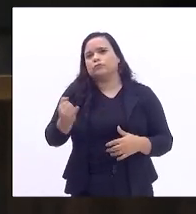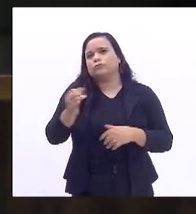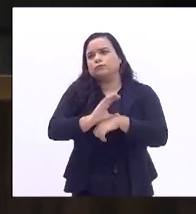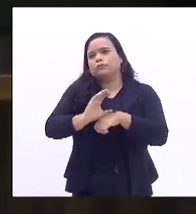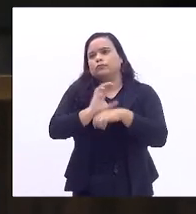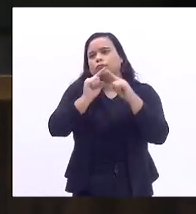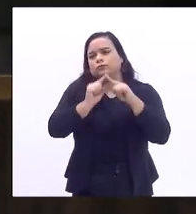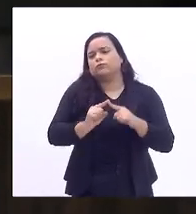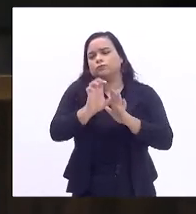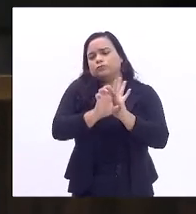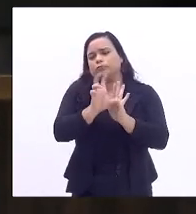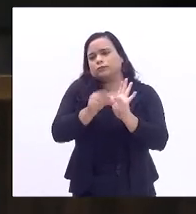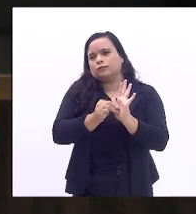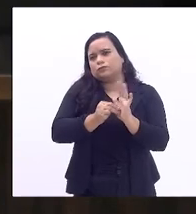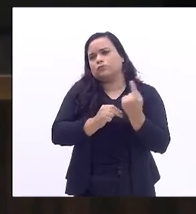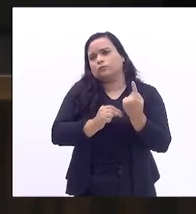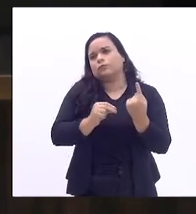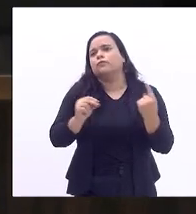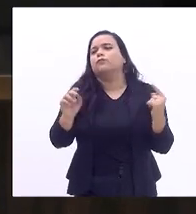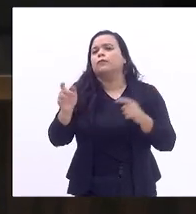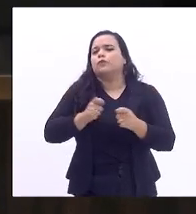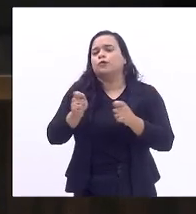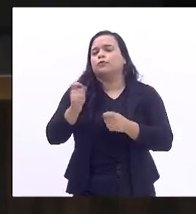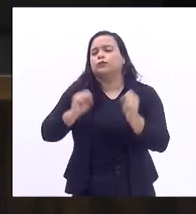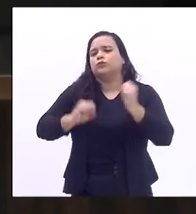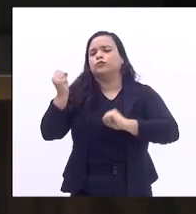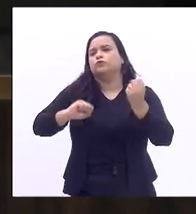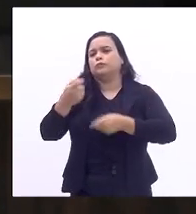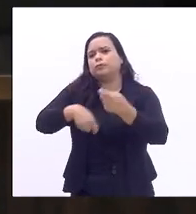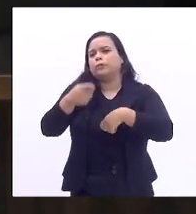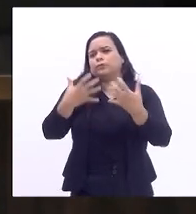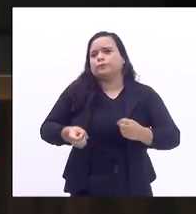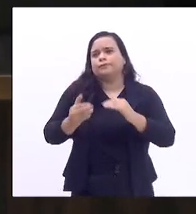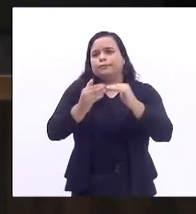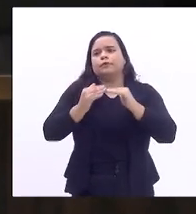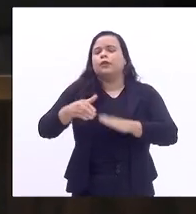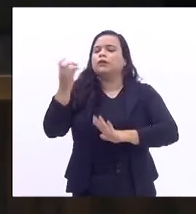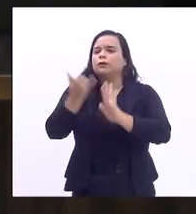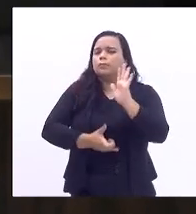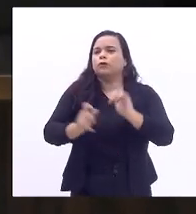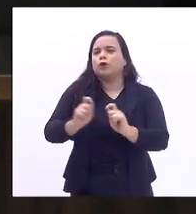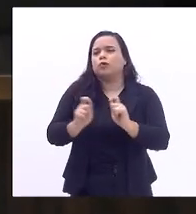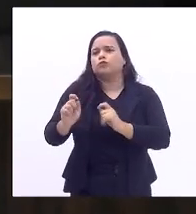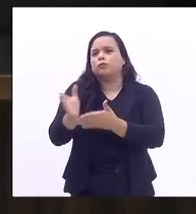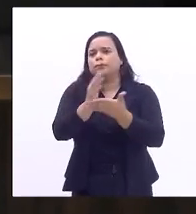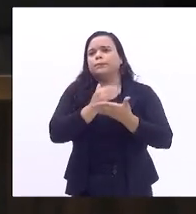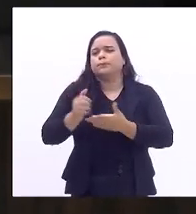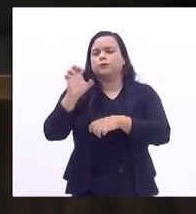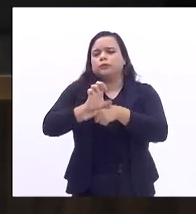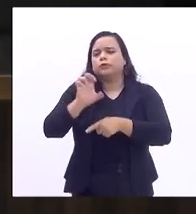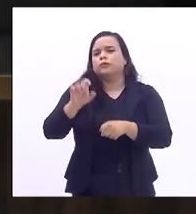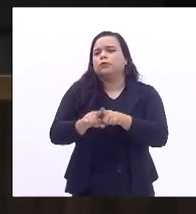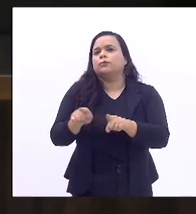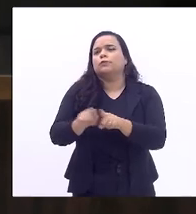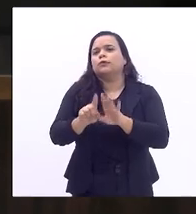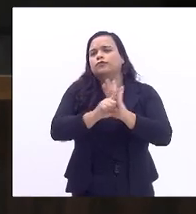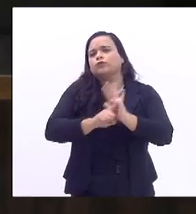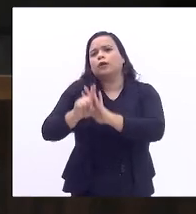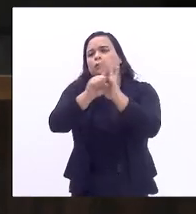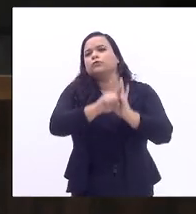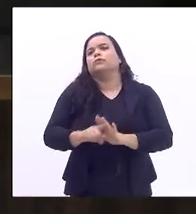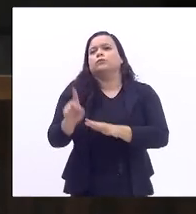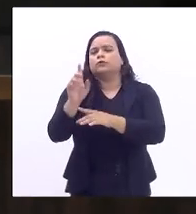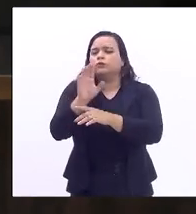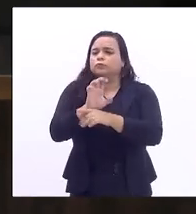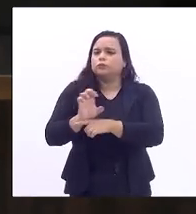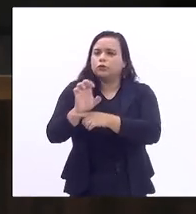condicionalidade com emendar economia Indústria e Comércio favorável tributação controle da arrecadação Estadual de fiscalização dos tributos estaduais favorável e de orçamento